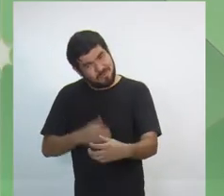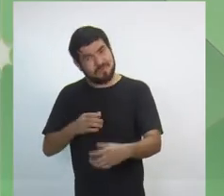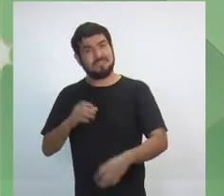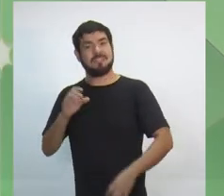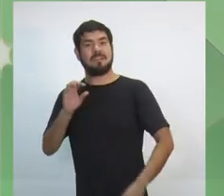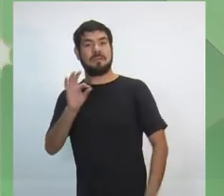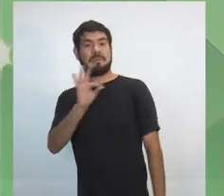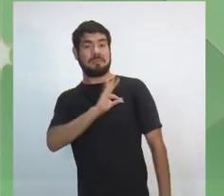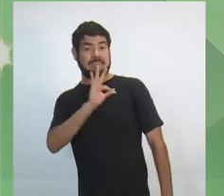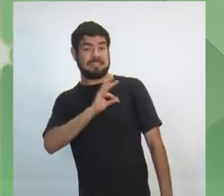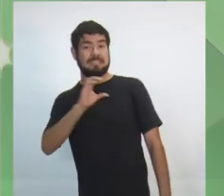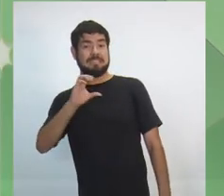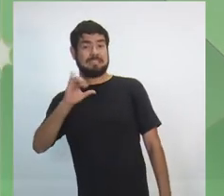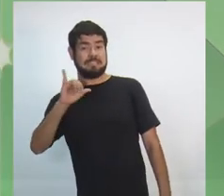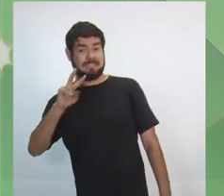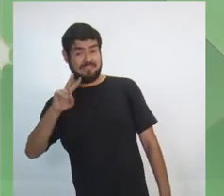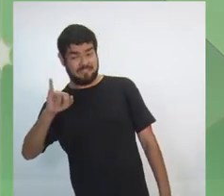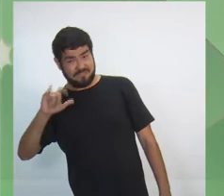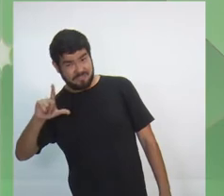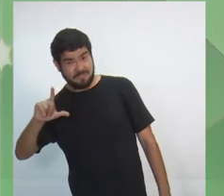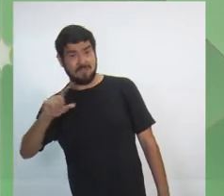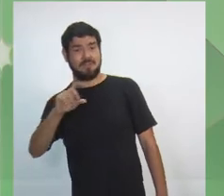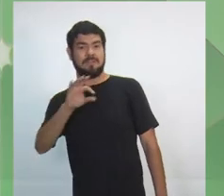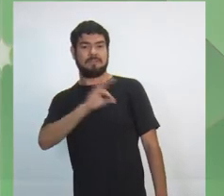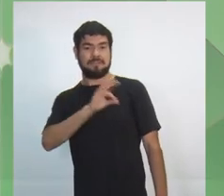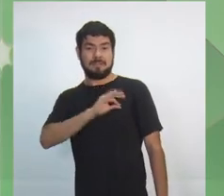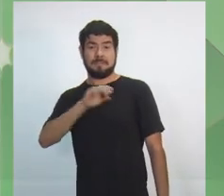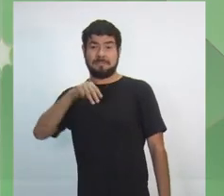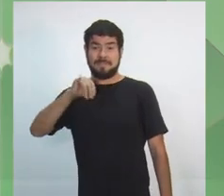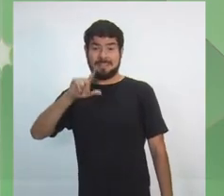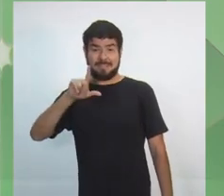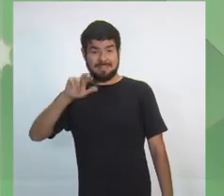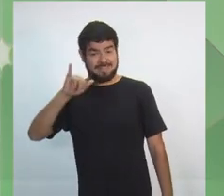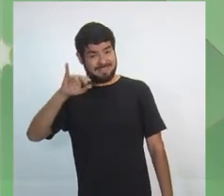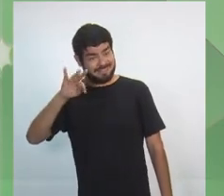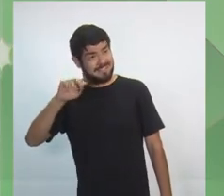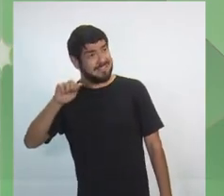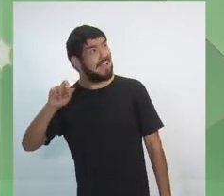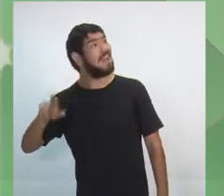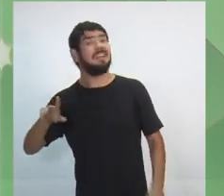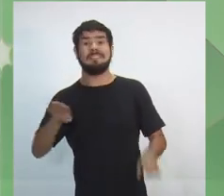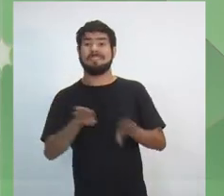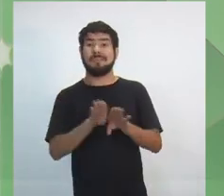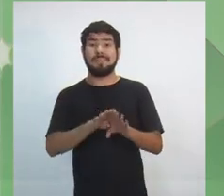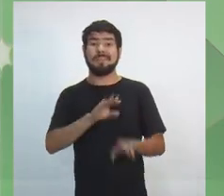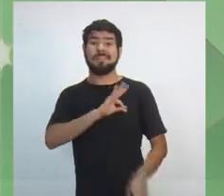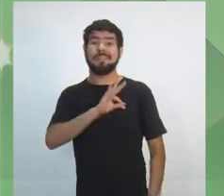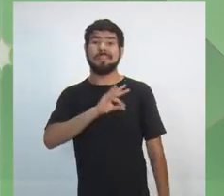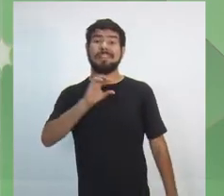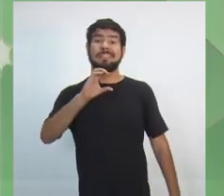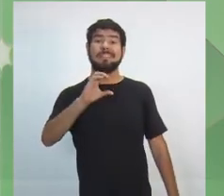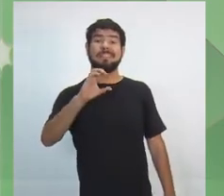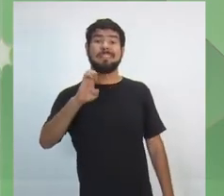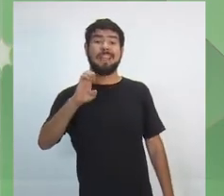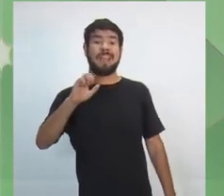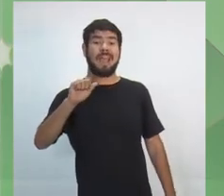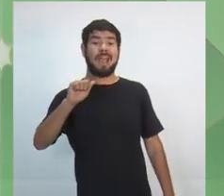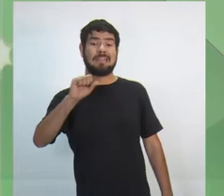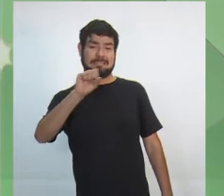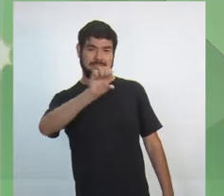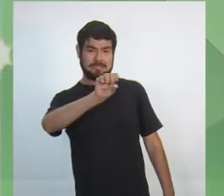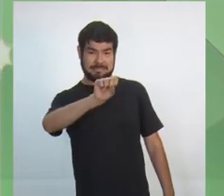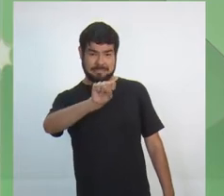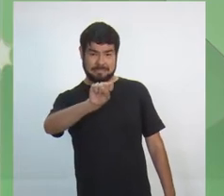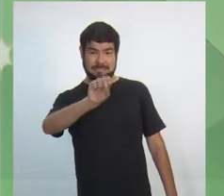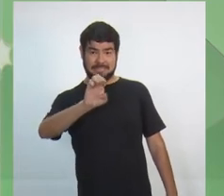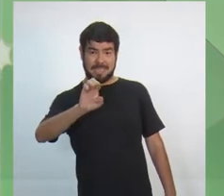Civil, para ir para a Polícia Militar, para ir até para o próprio CEAP, que está há mais de 20 anos que não tem um concurso público, e os trabalhadores de lá